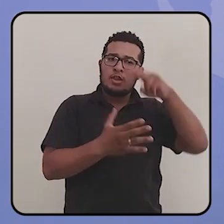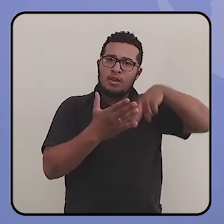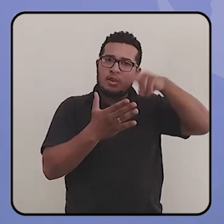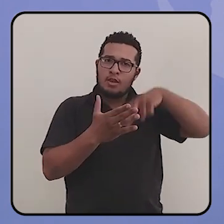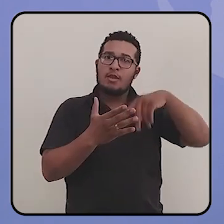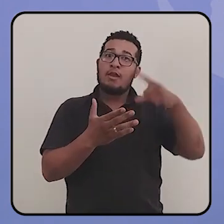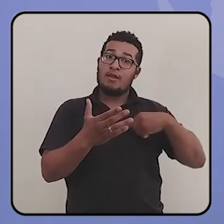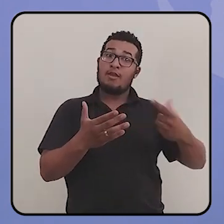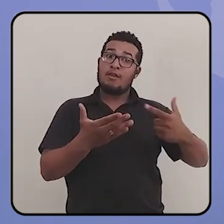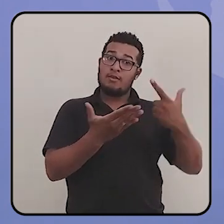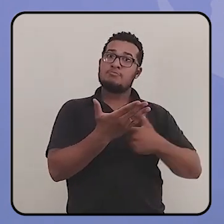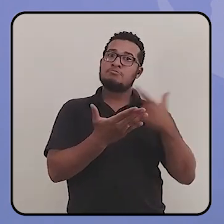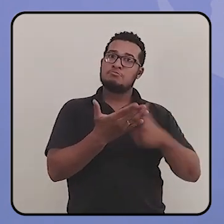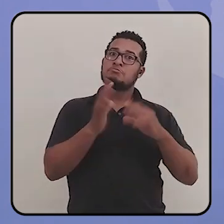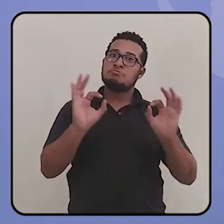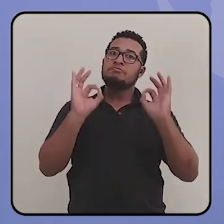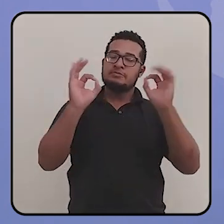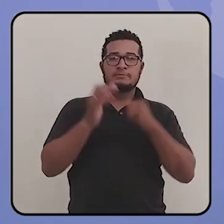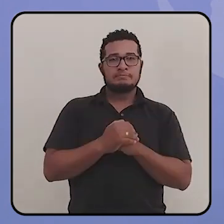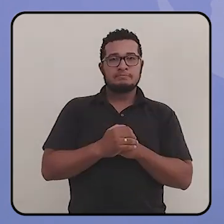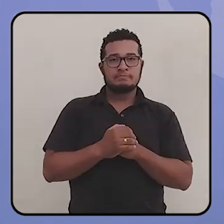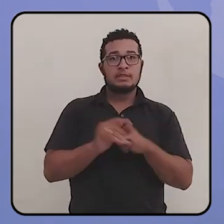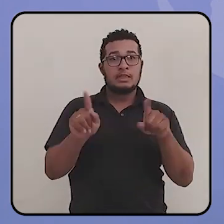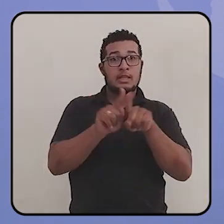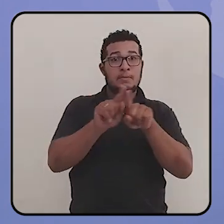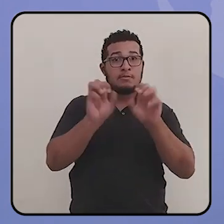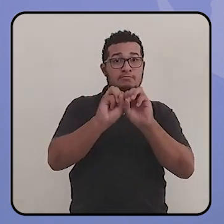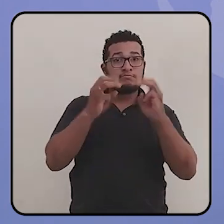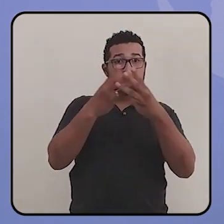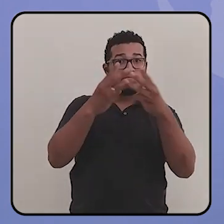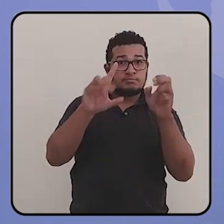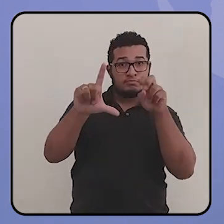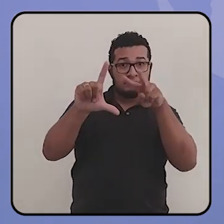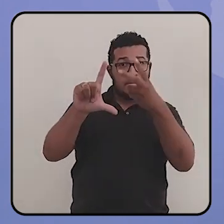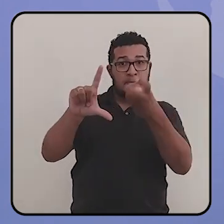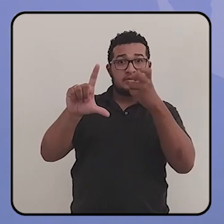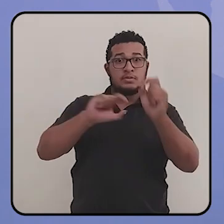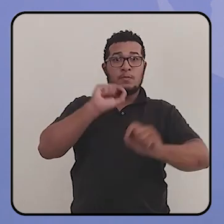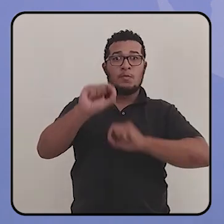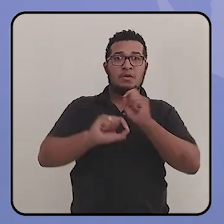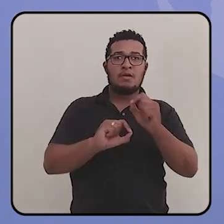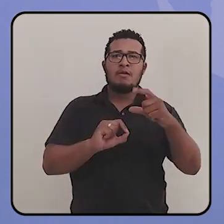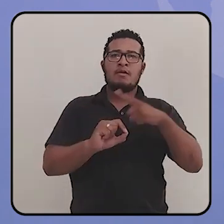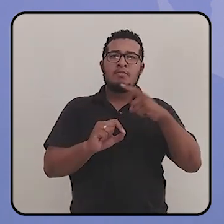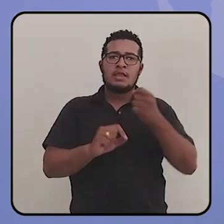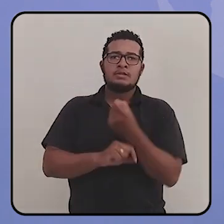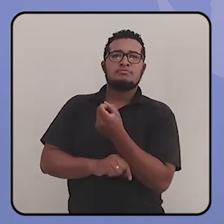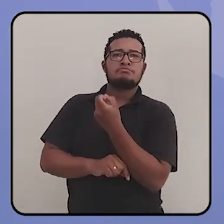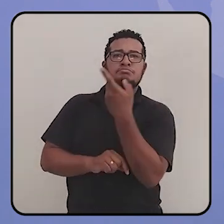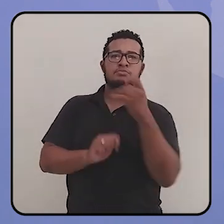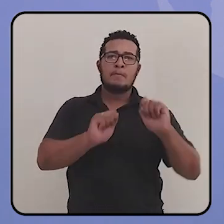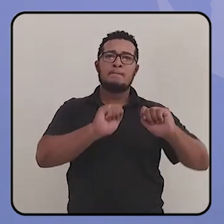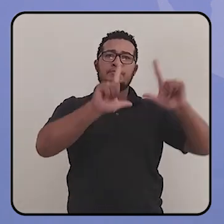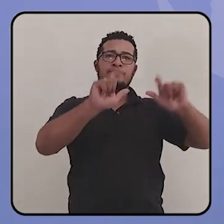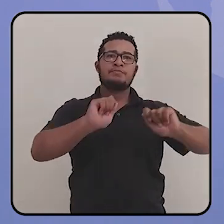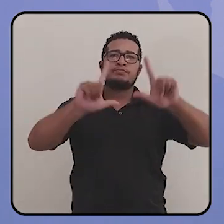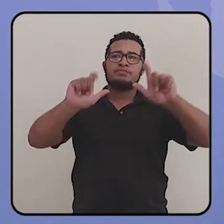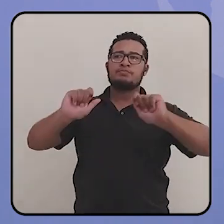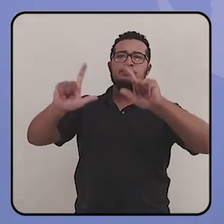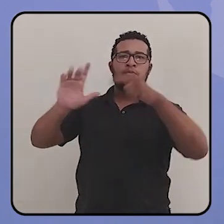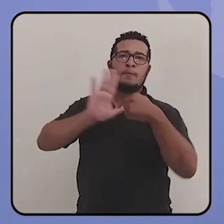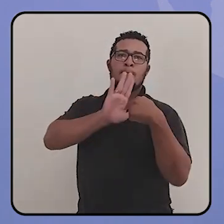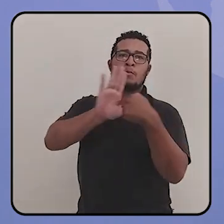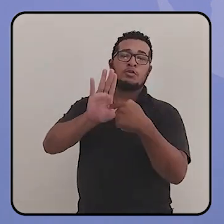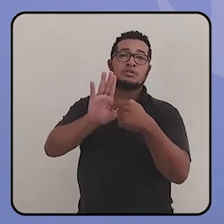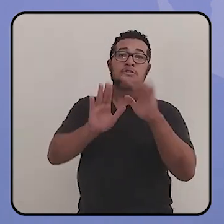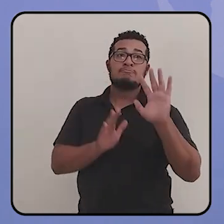culturais, belezas gastronômicas, belezas naturais, enfim, estamos muito bem servidos no nosso amado e querido